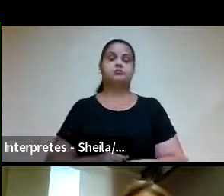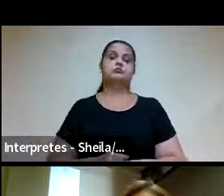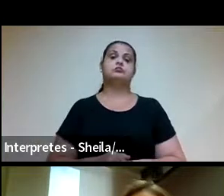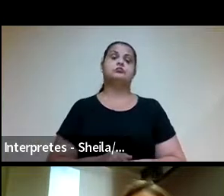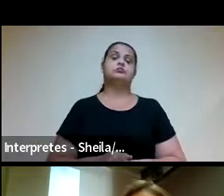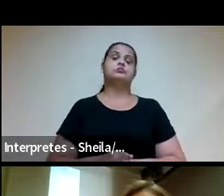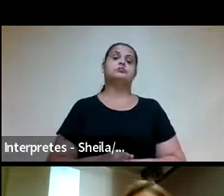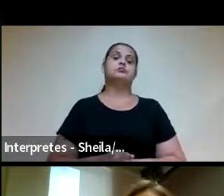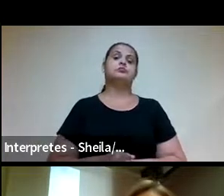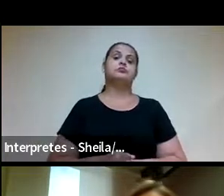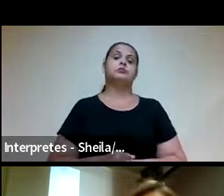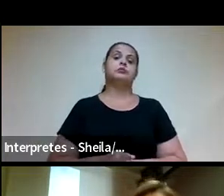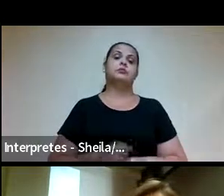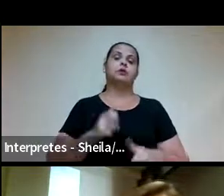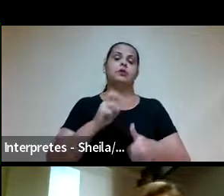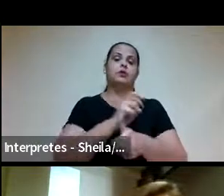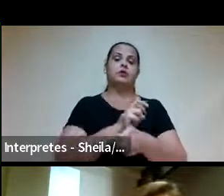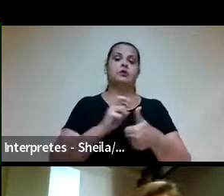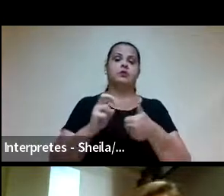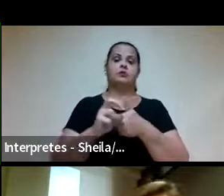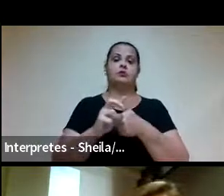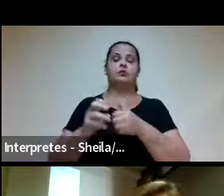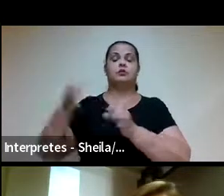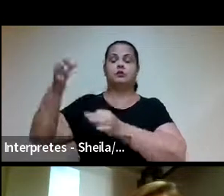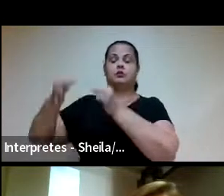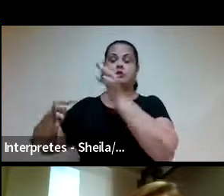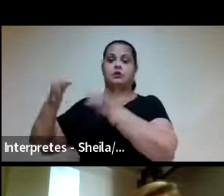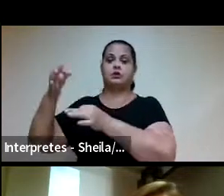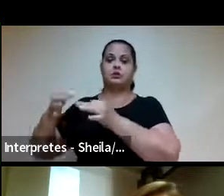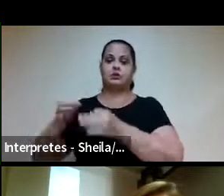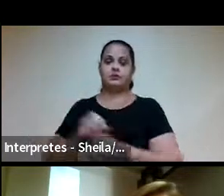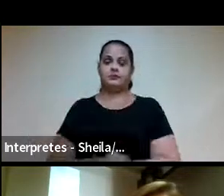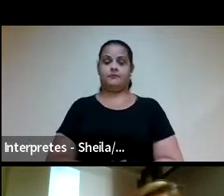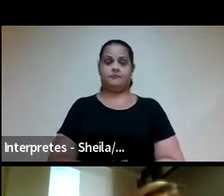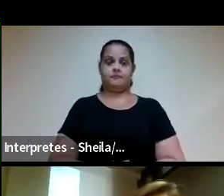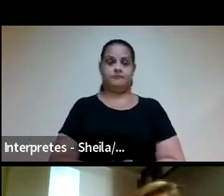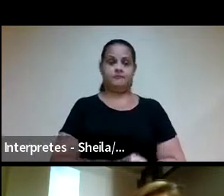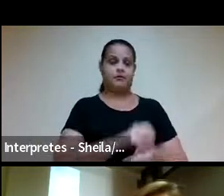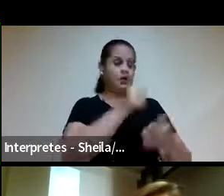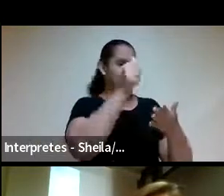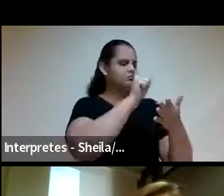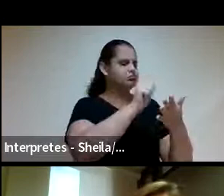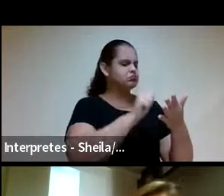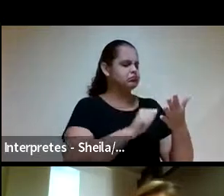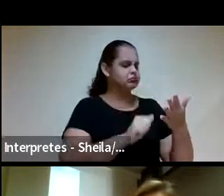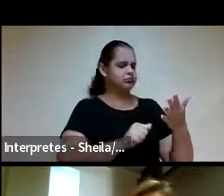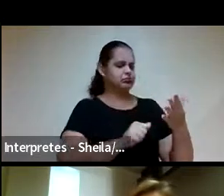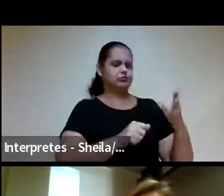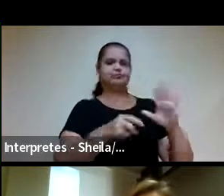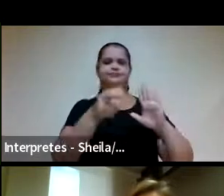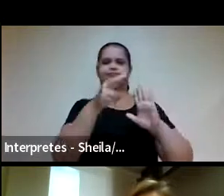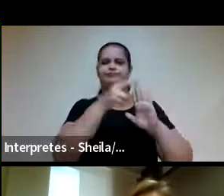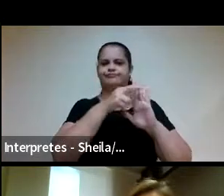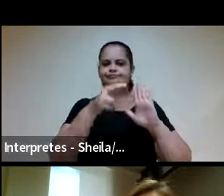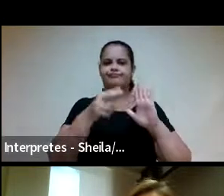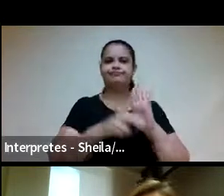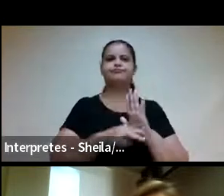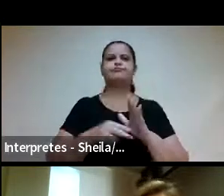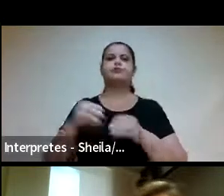Justiça e não a tinha examinado à luz das normas